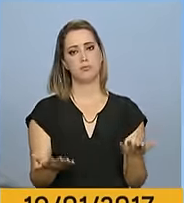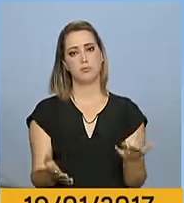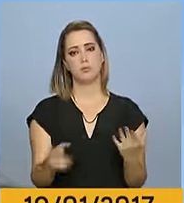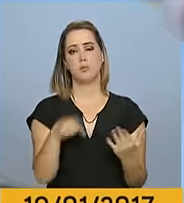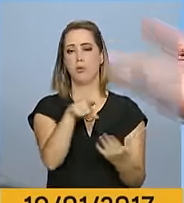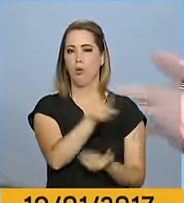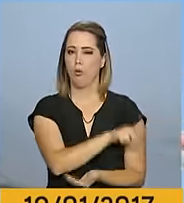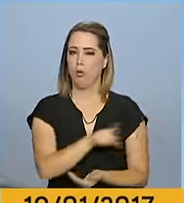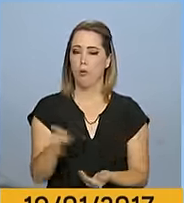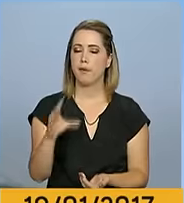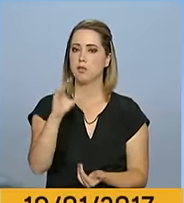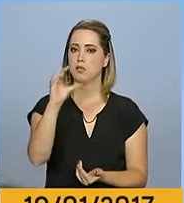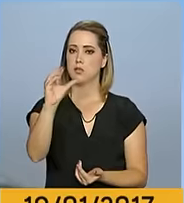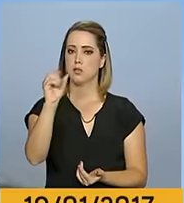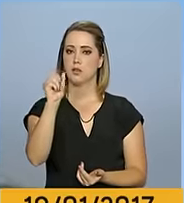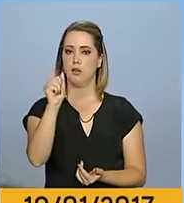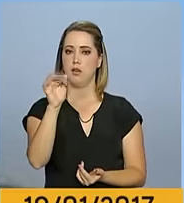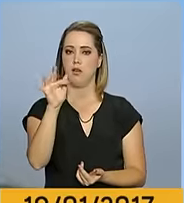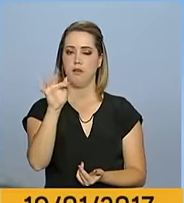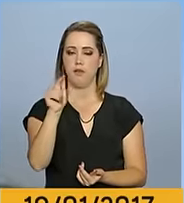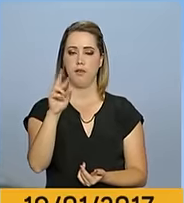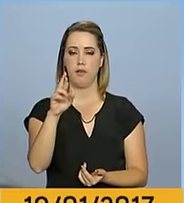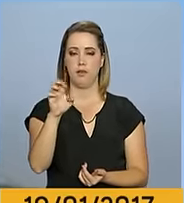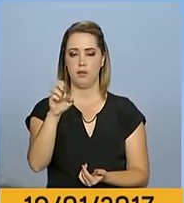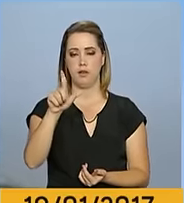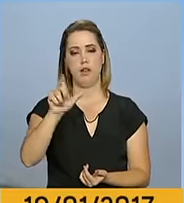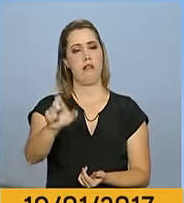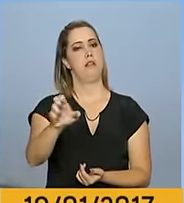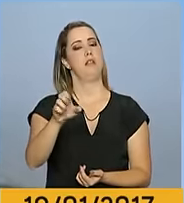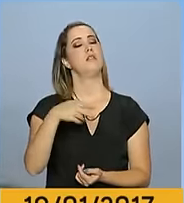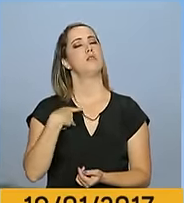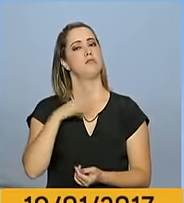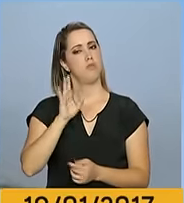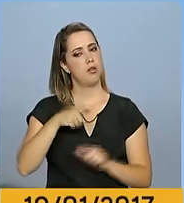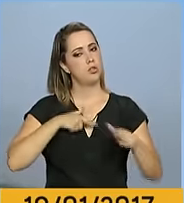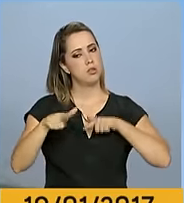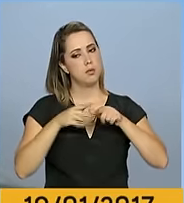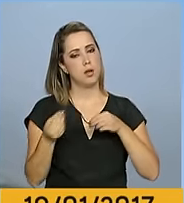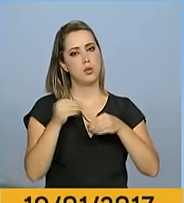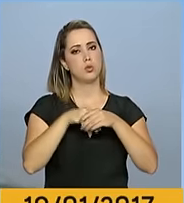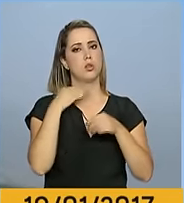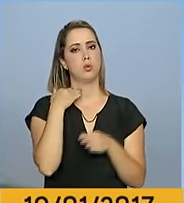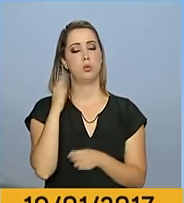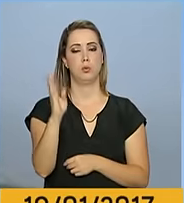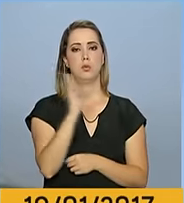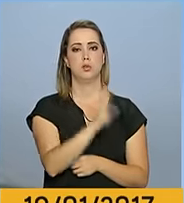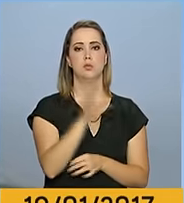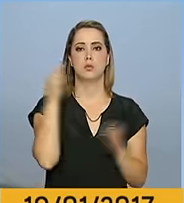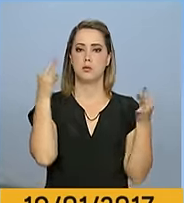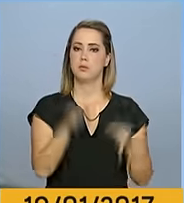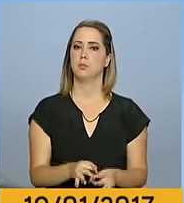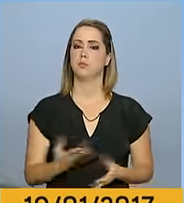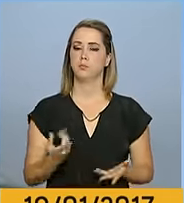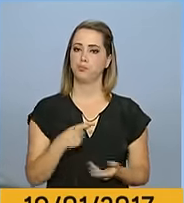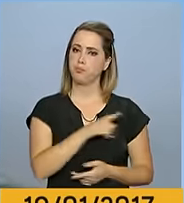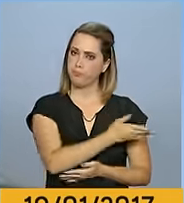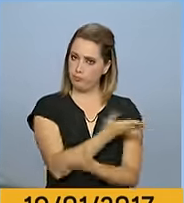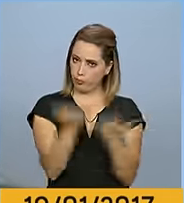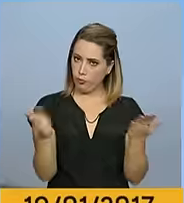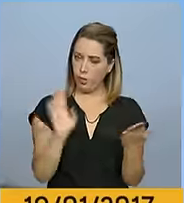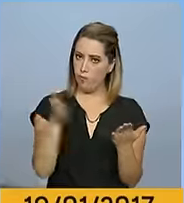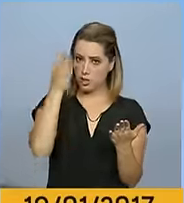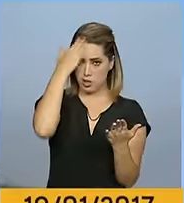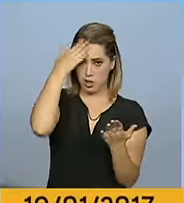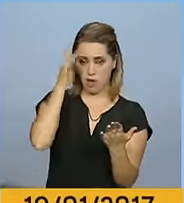presidente Caffarelli está tomando todas as providências lá no Banco do Brasil para que isto se consolide. Vocês sabem que havia